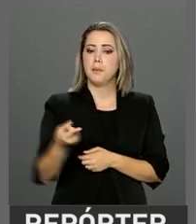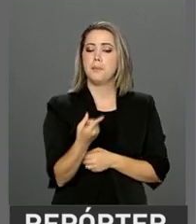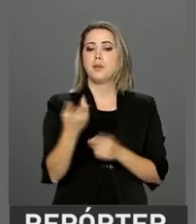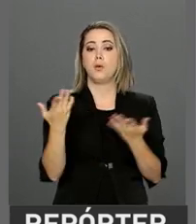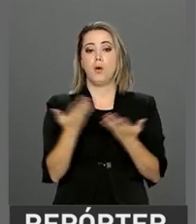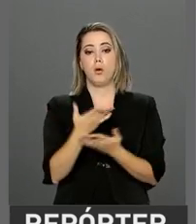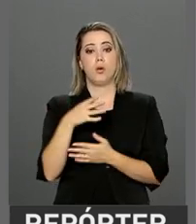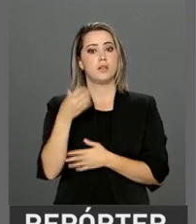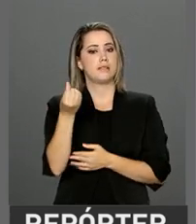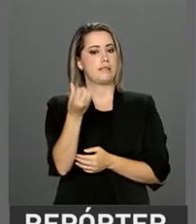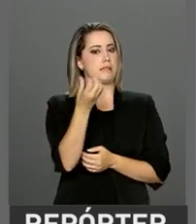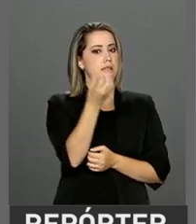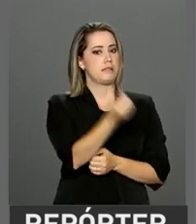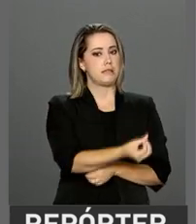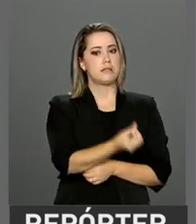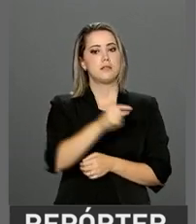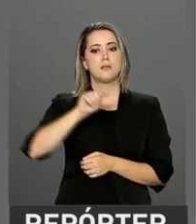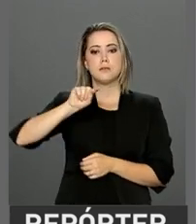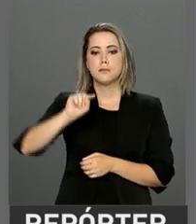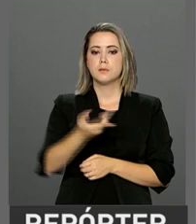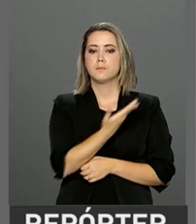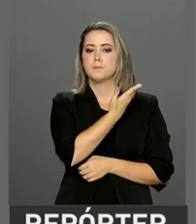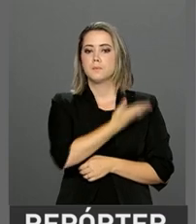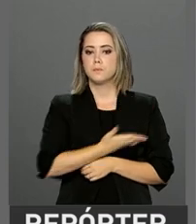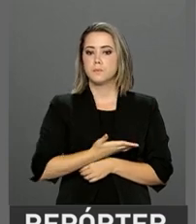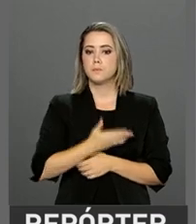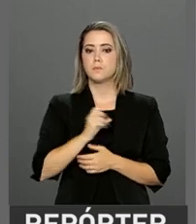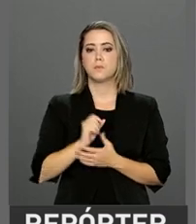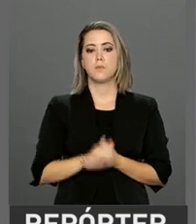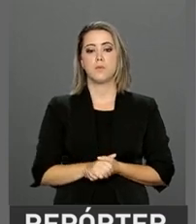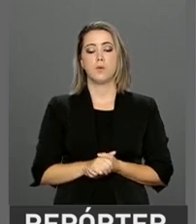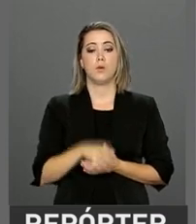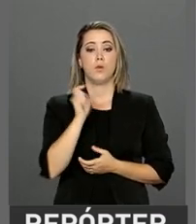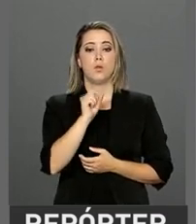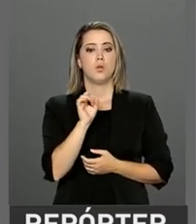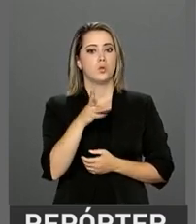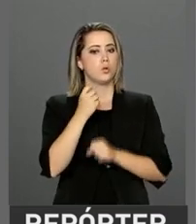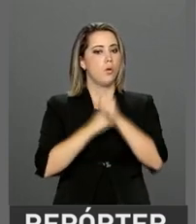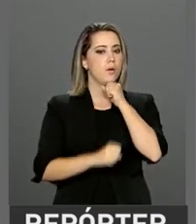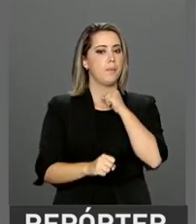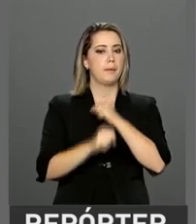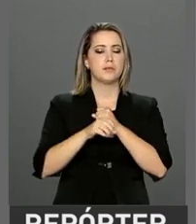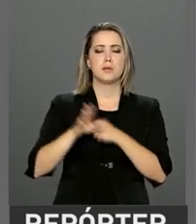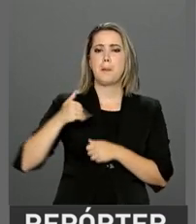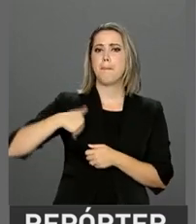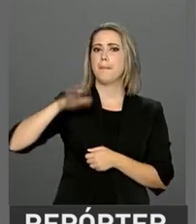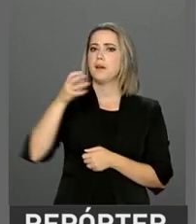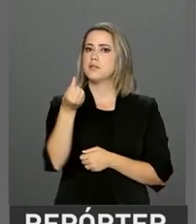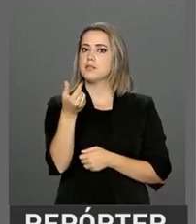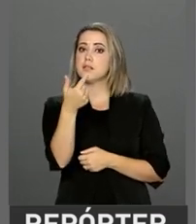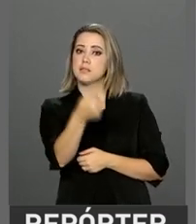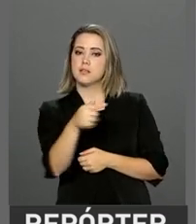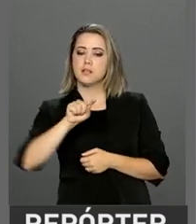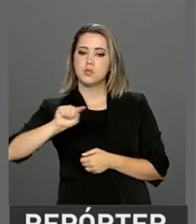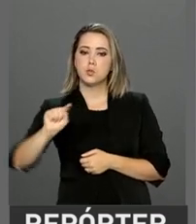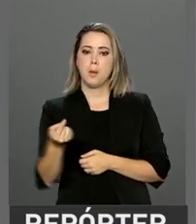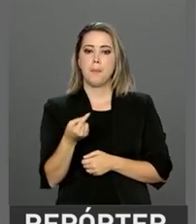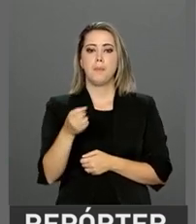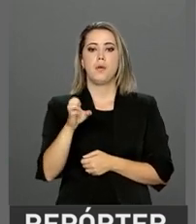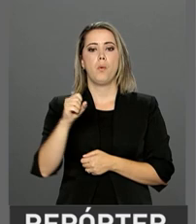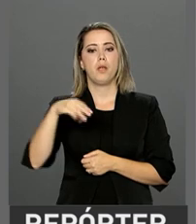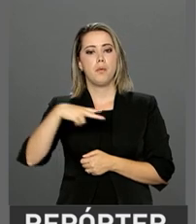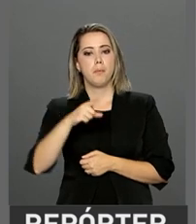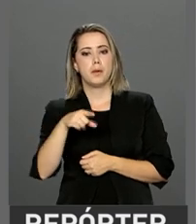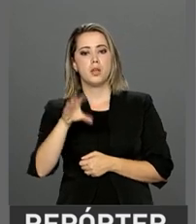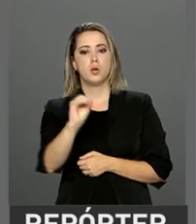em 2016 passou para mais de 66.000 e só no ano passado mais de 67.000 embriões